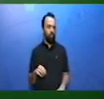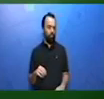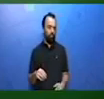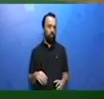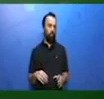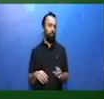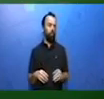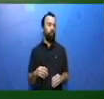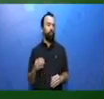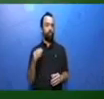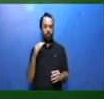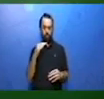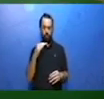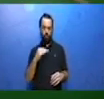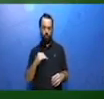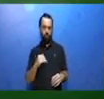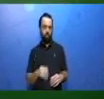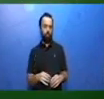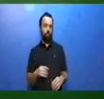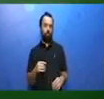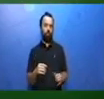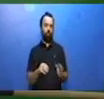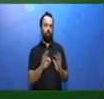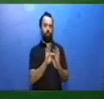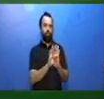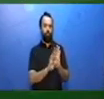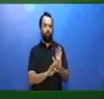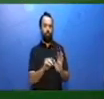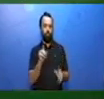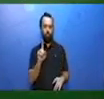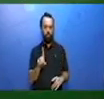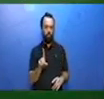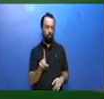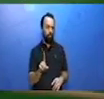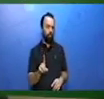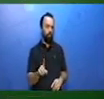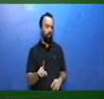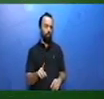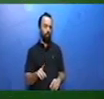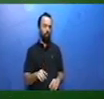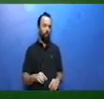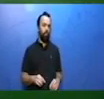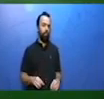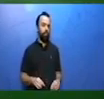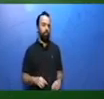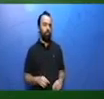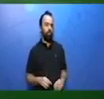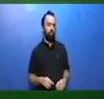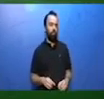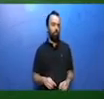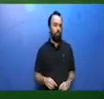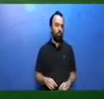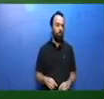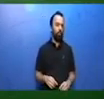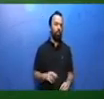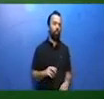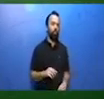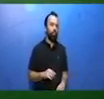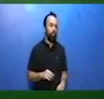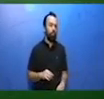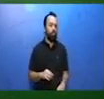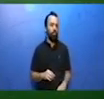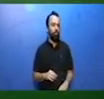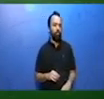suas hipóteses. O texto 1, lembra do texto 1, que fala onde eu moro, é feito com